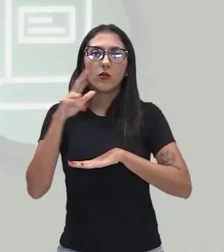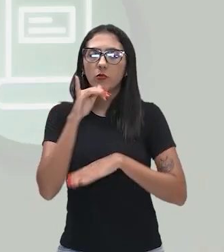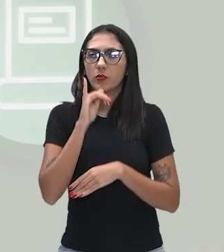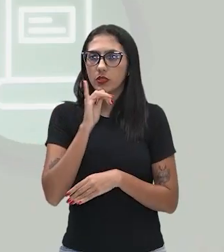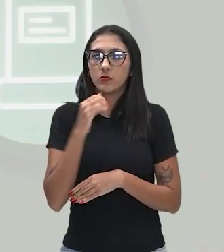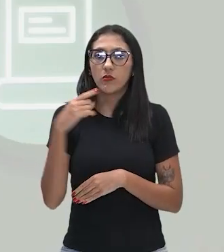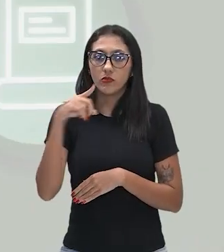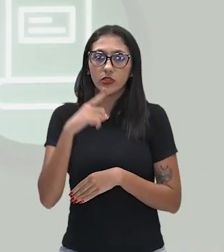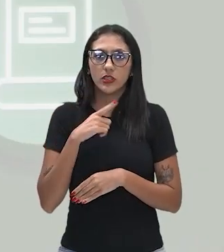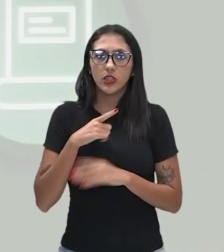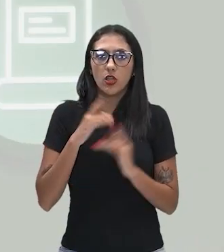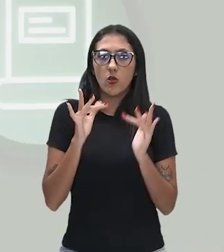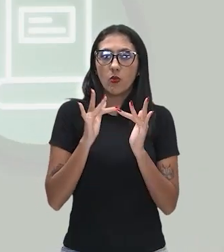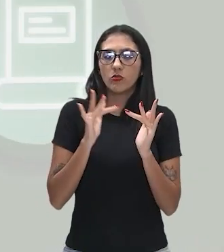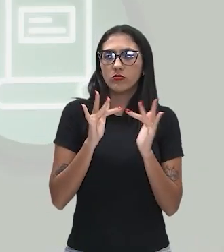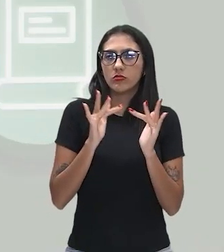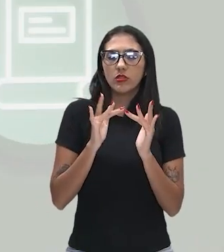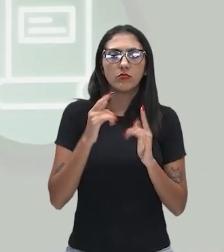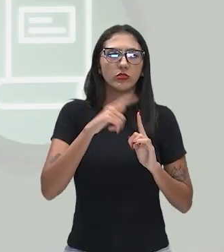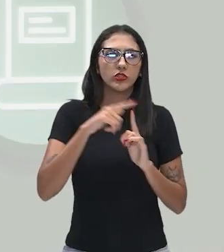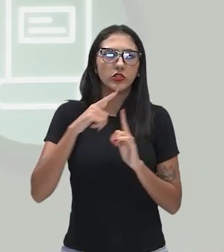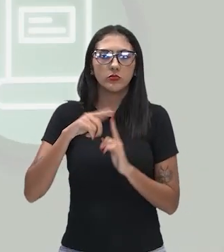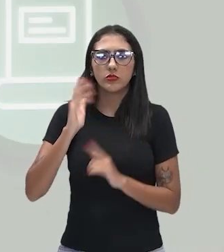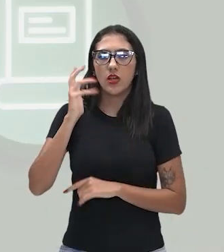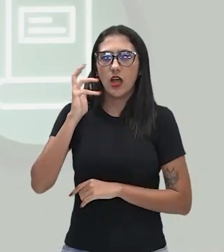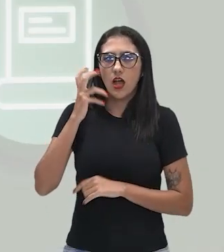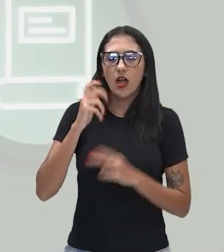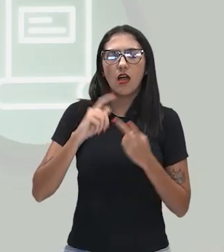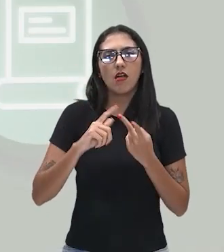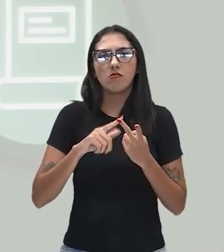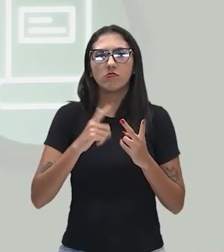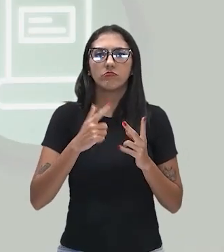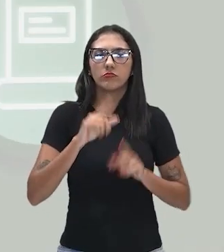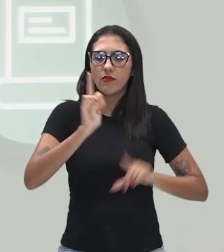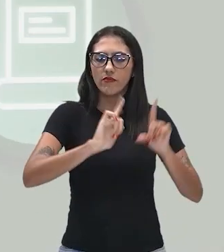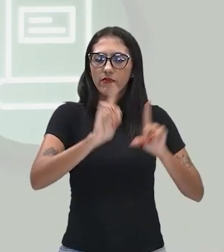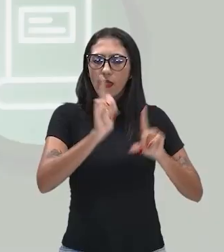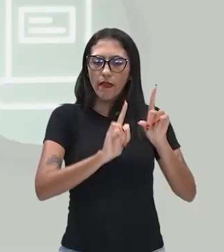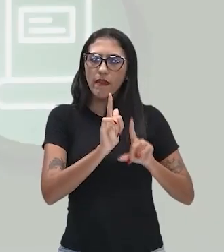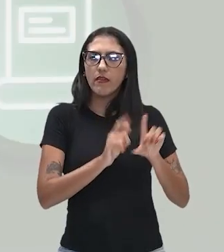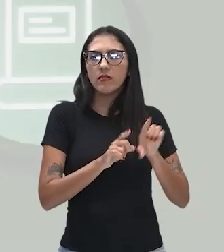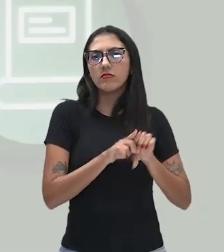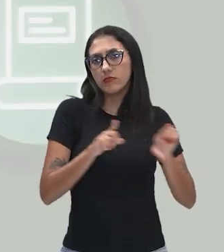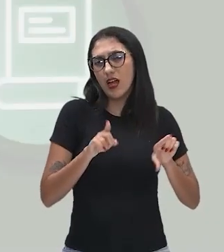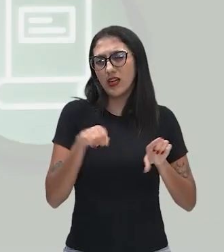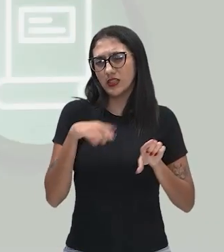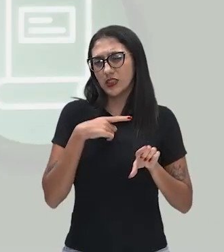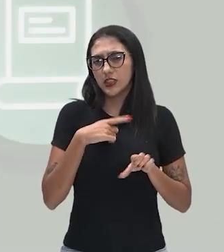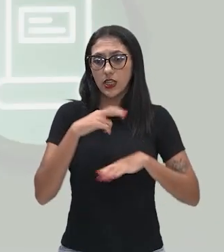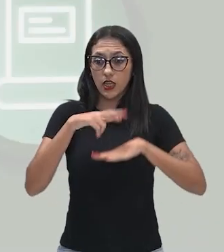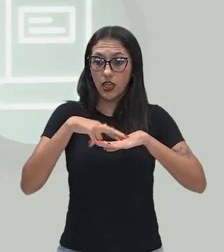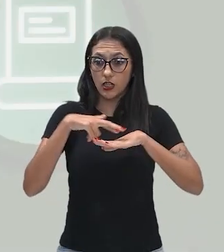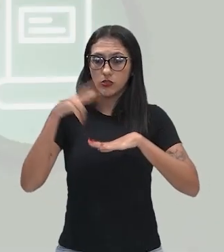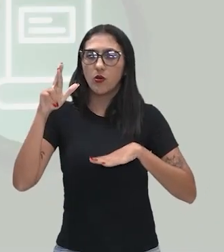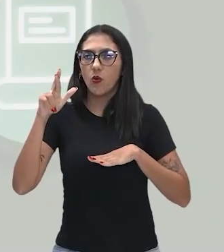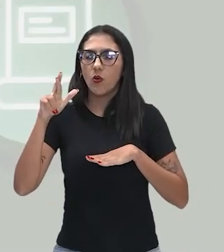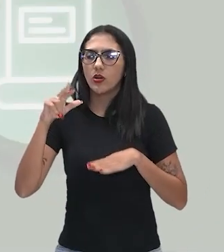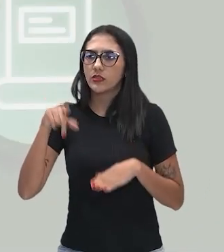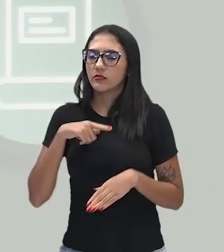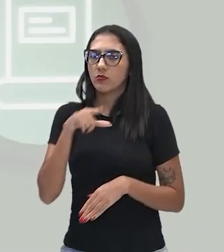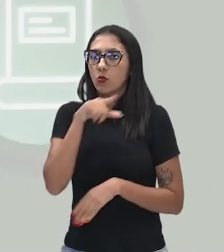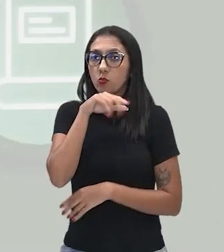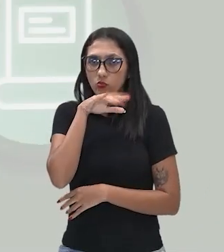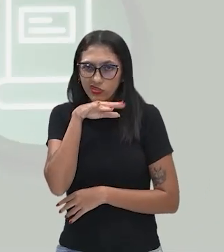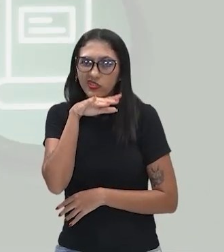radiações do tipo de rádio, de TV. Só que existem radiações que são prejudiciais ao nosso